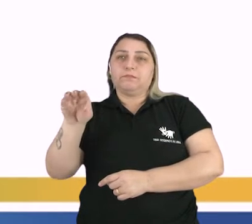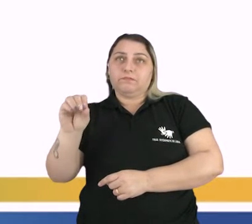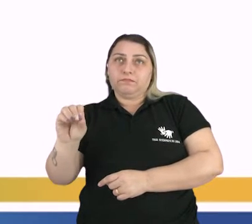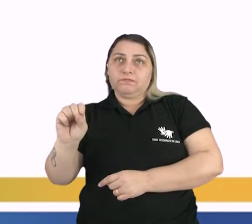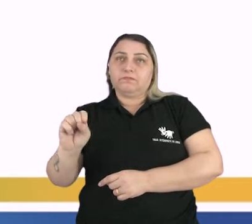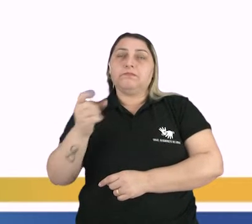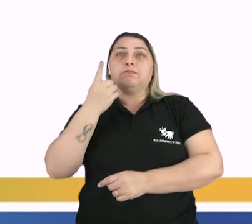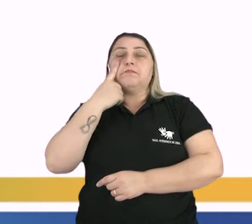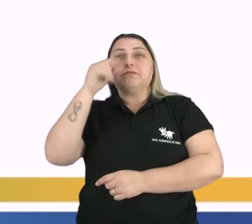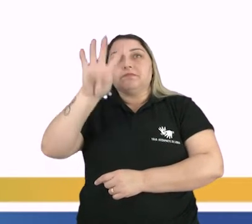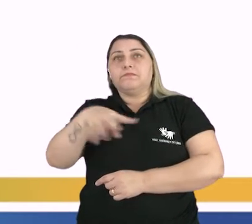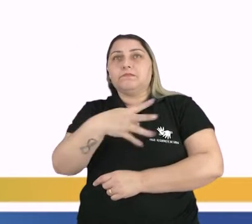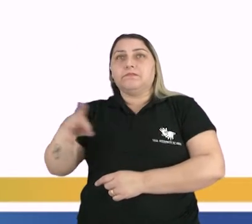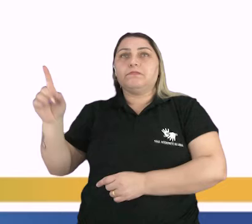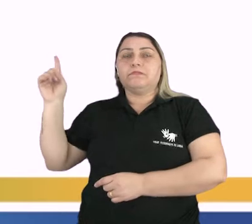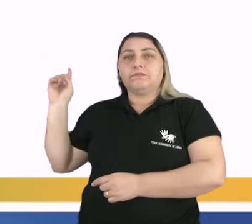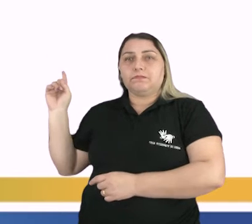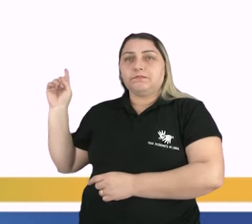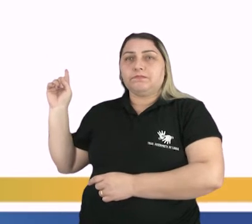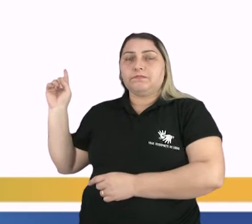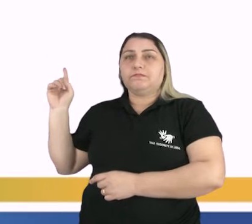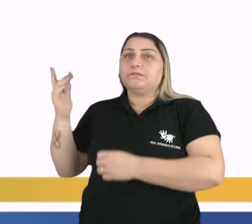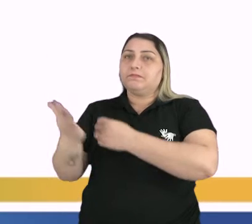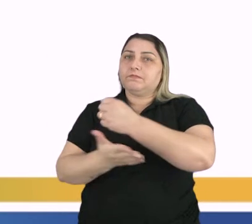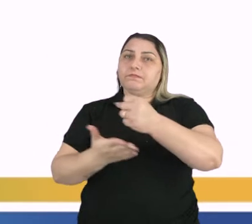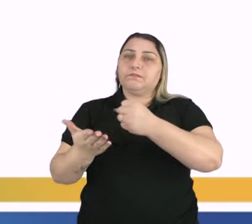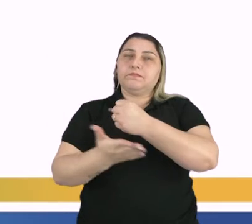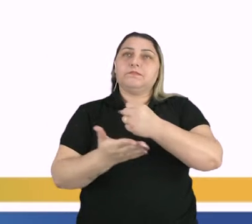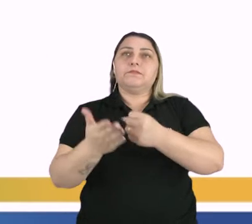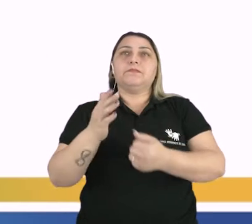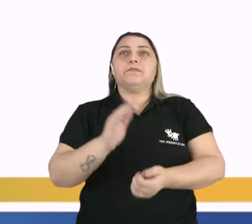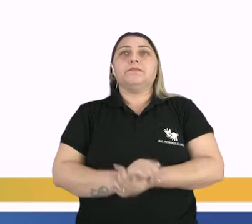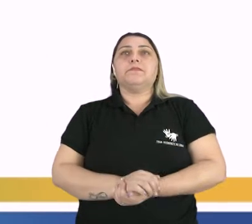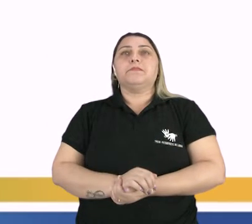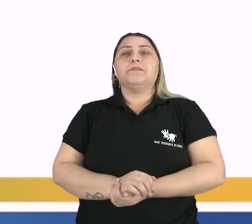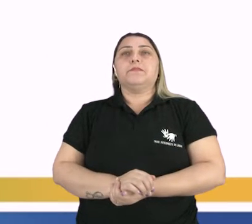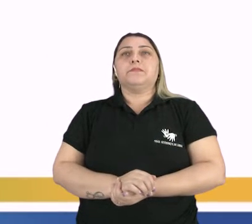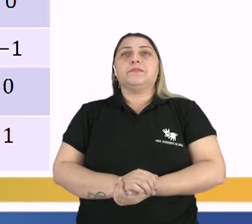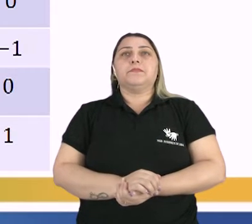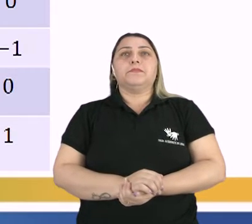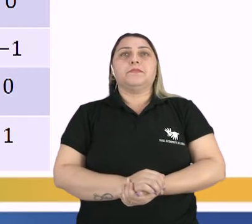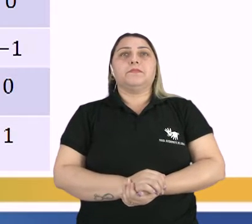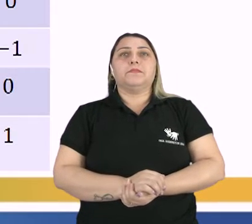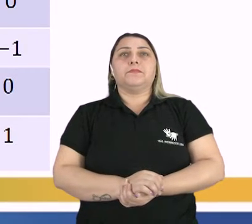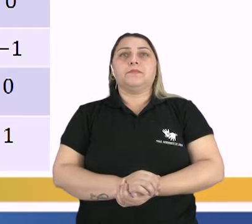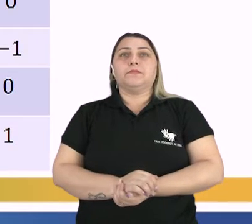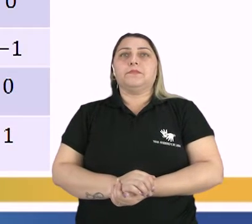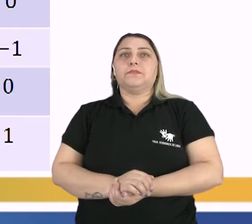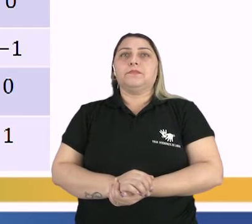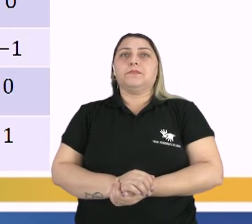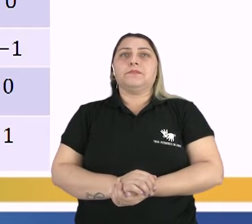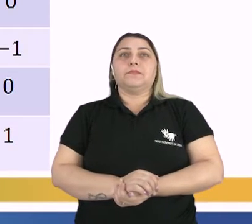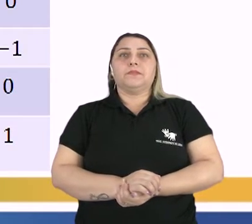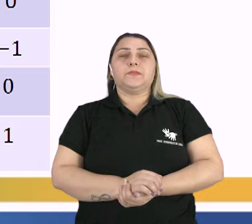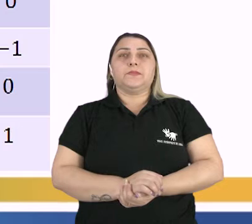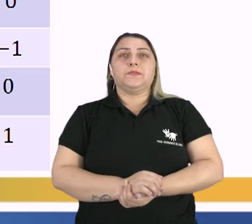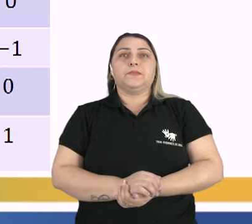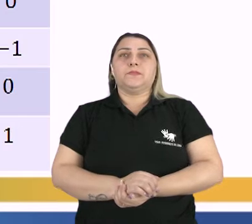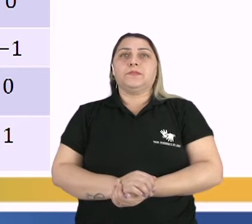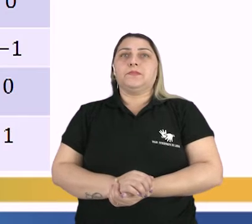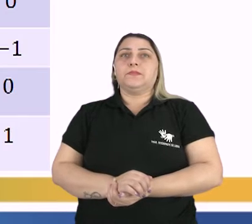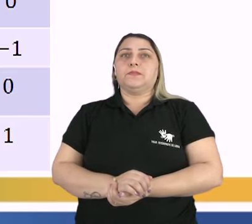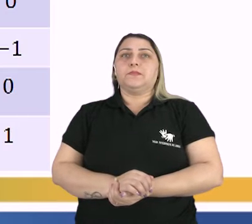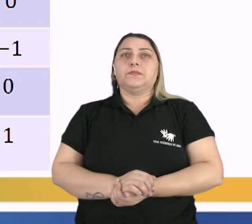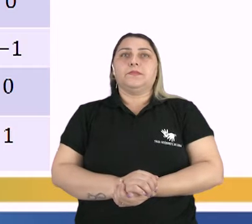radianos. Também conhecer, né, os valores básicos desses principais arcos, né, e seus valores, tanto de seno